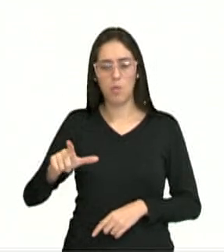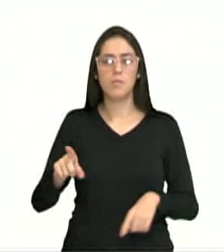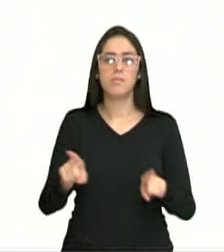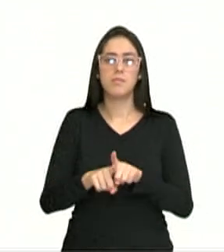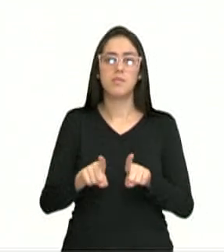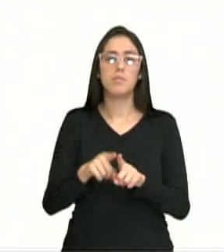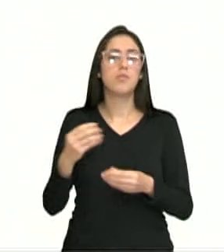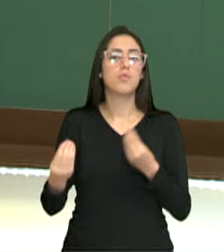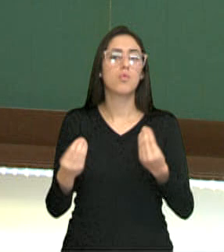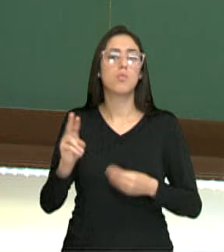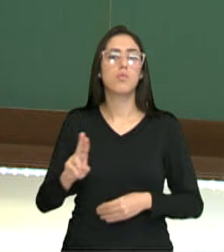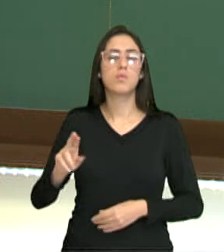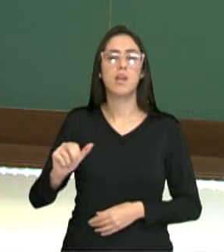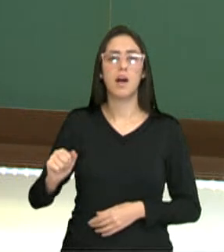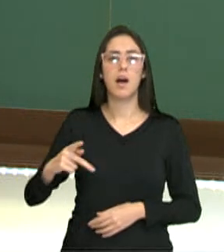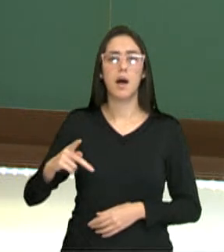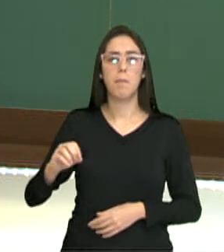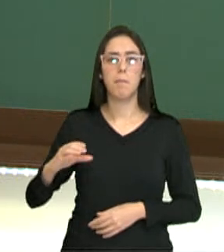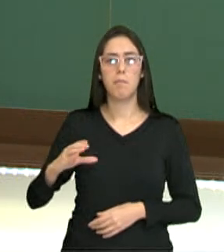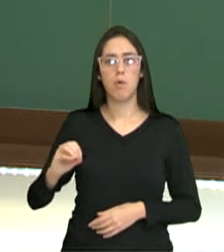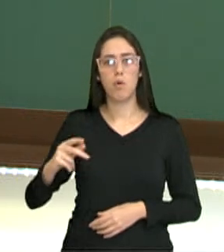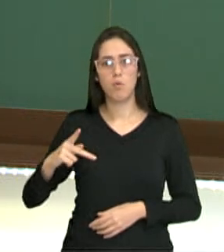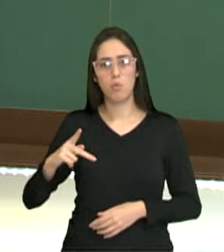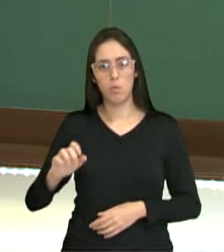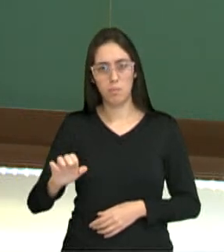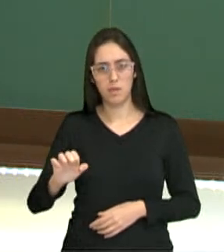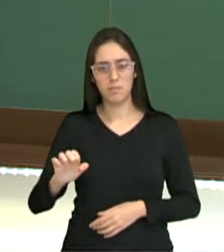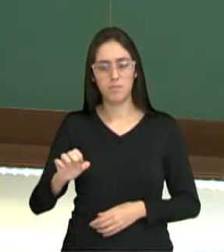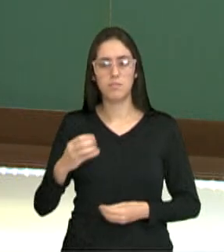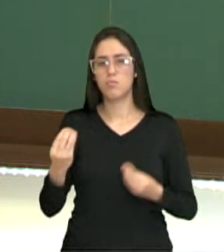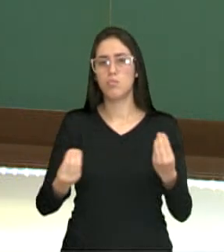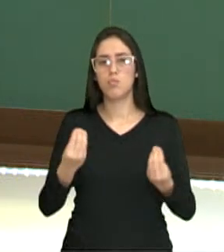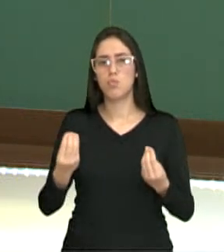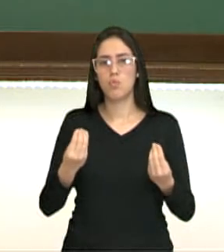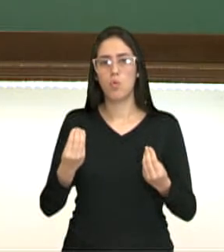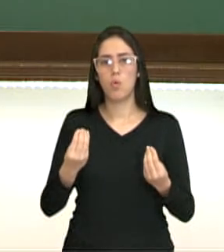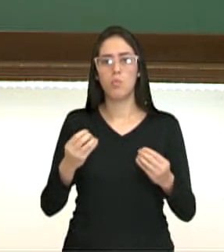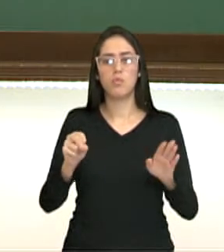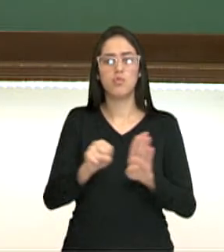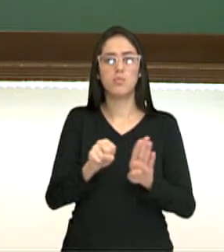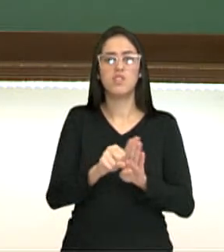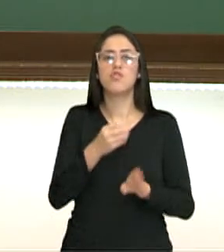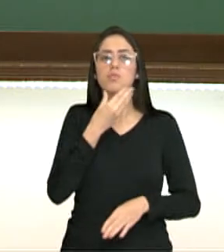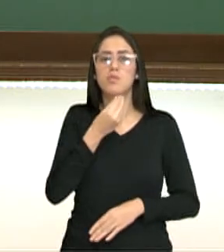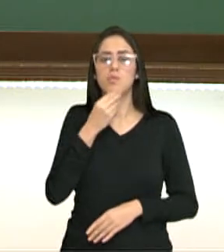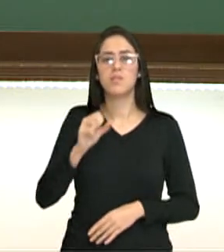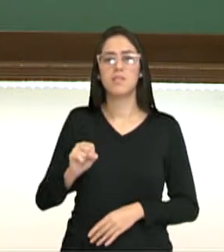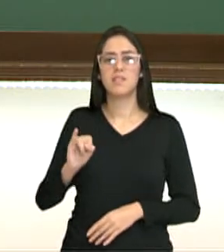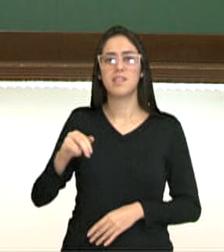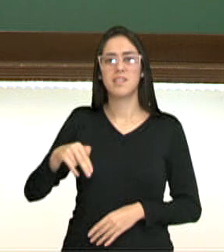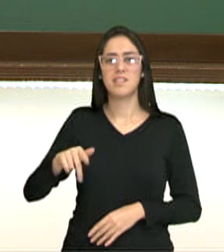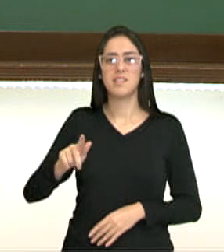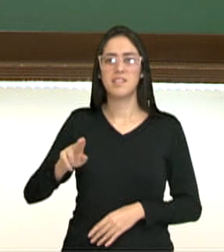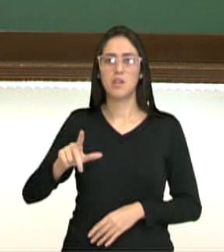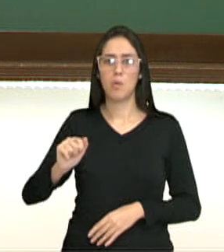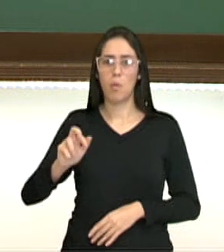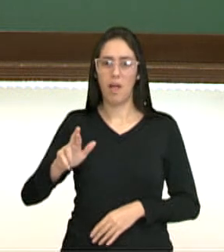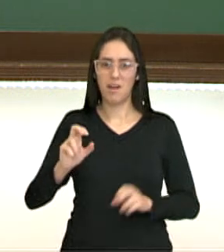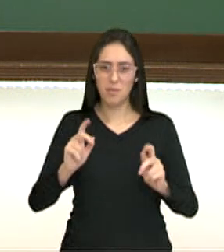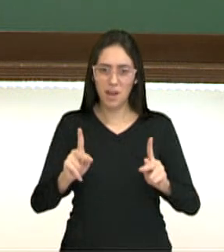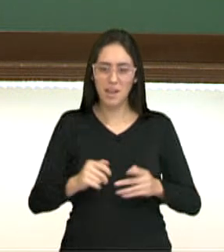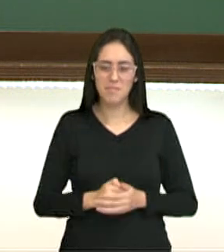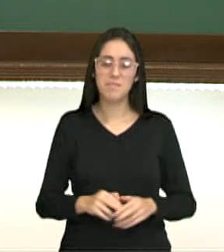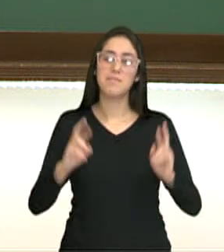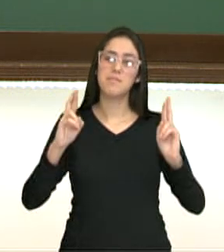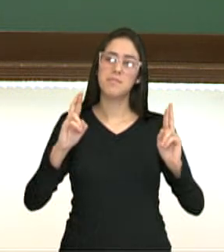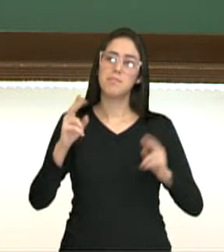das apócopes primer, tercer, antes de um substantivo masculino no singular. Beleza? Eu espero